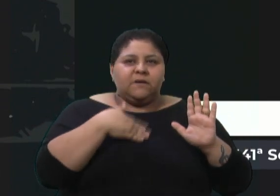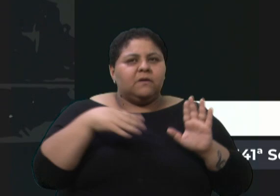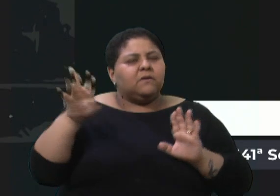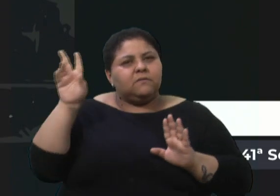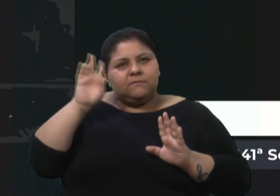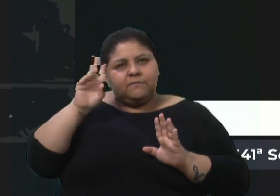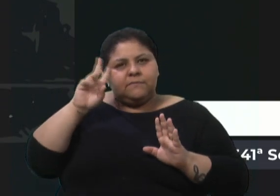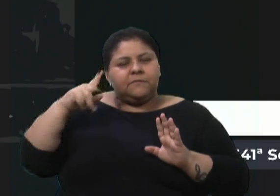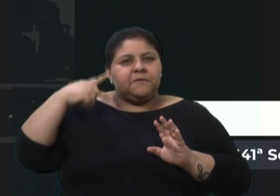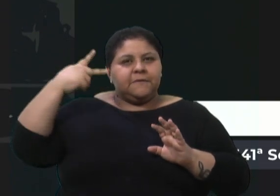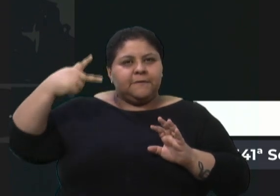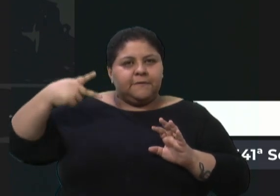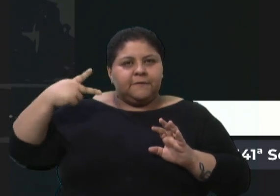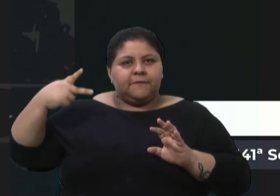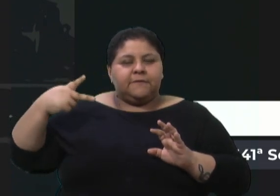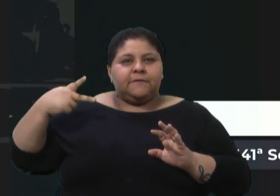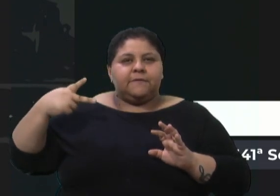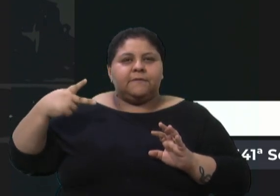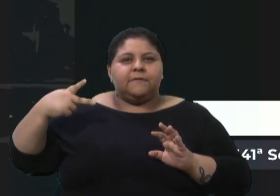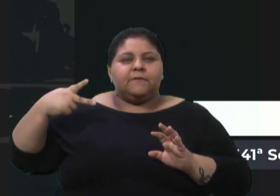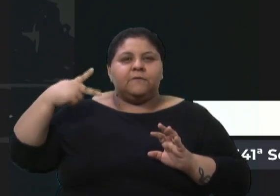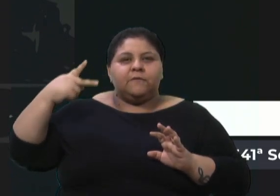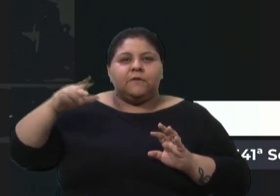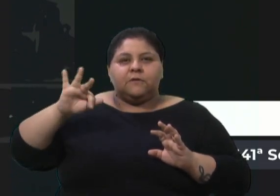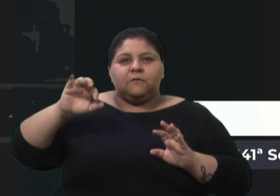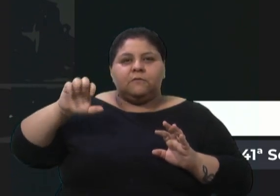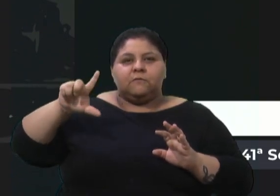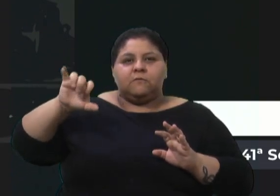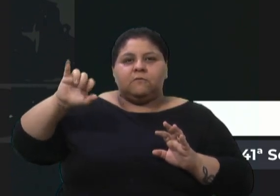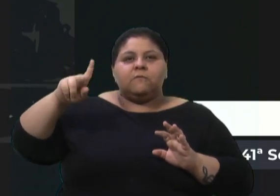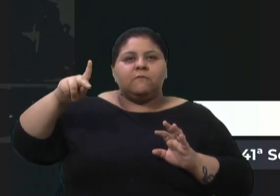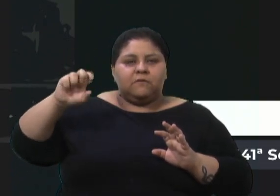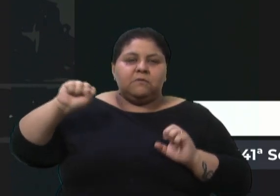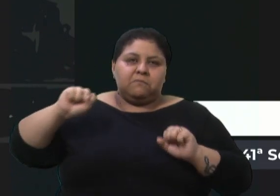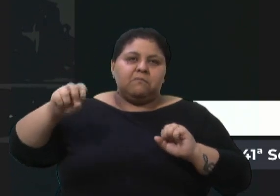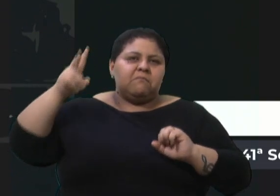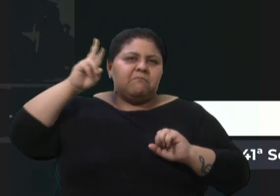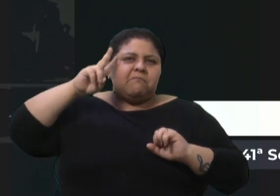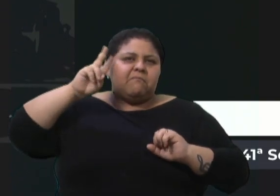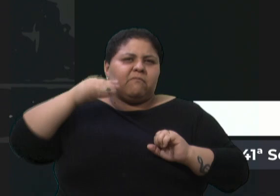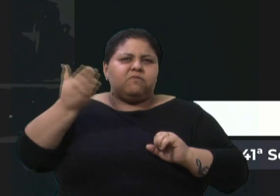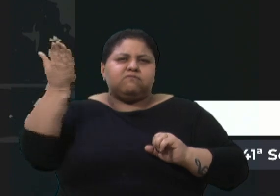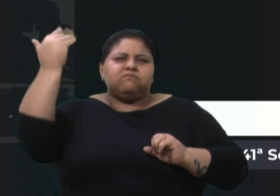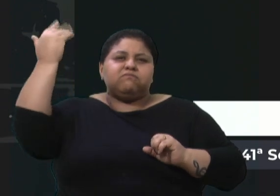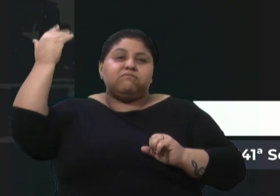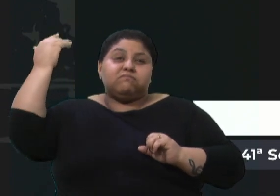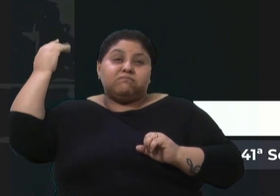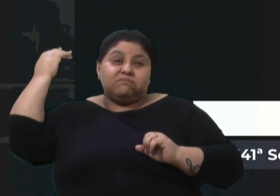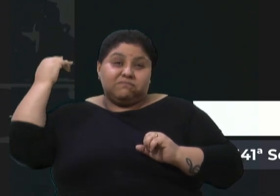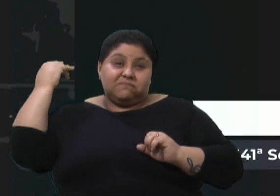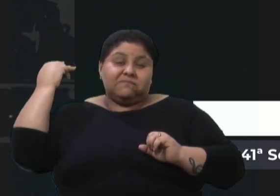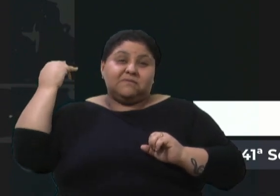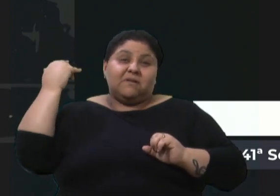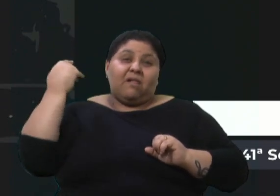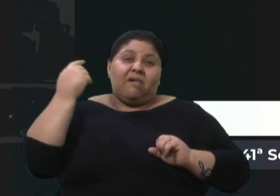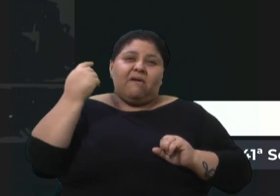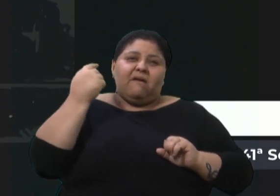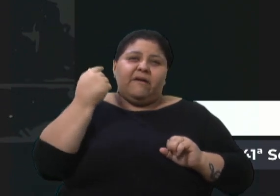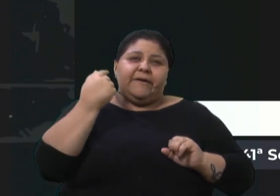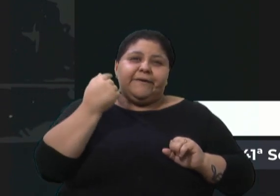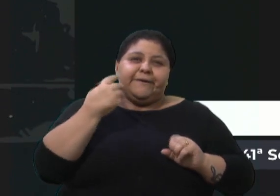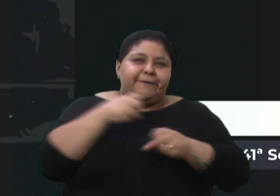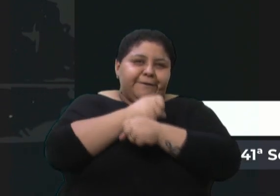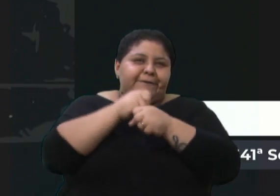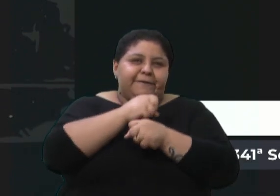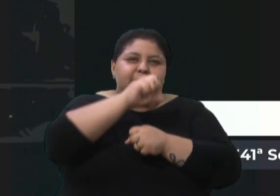vereador Felipe deve se lembrar também, o que era ir nos estádios nos anos 80. Uma mulher, aqui no Brasil, estou falando, em Caxias do Sul,